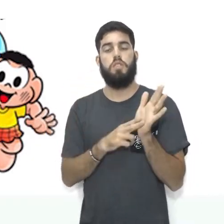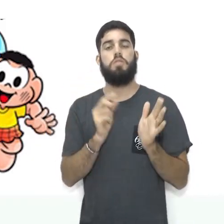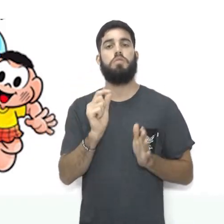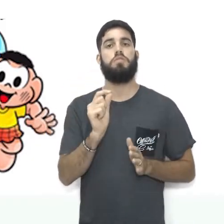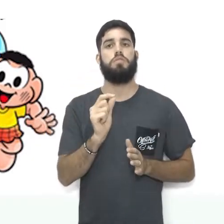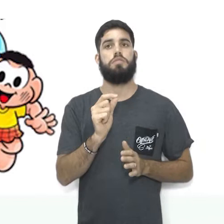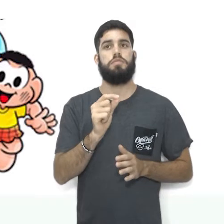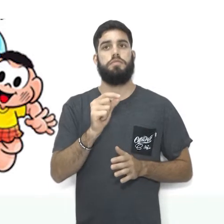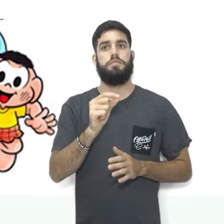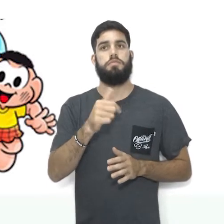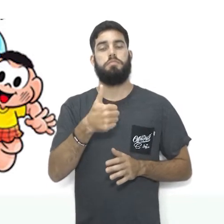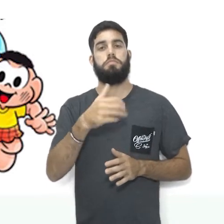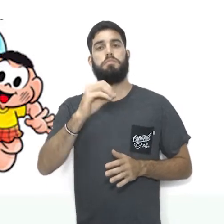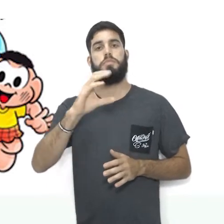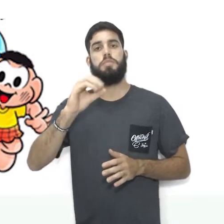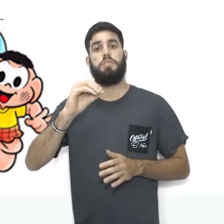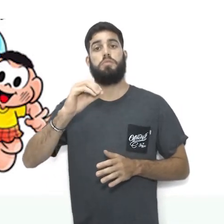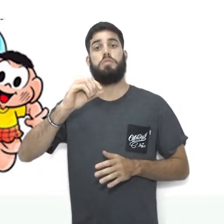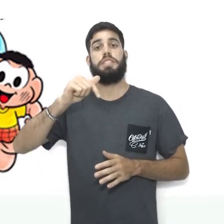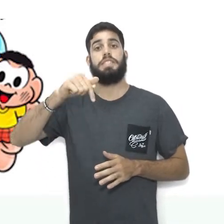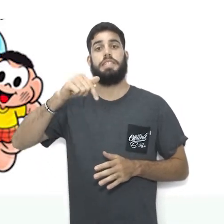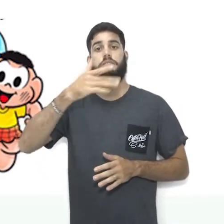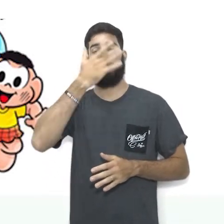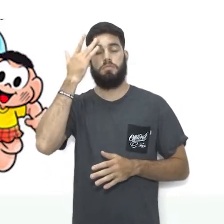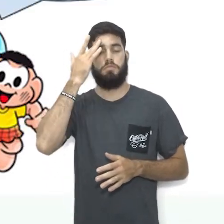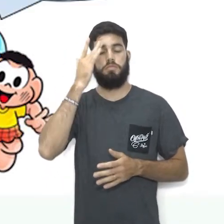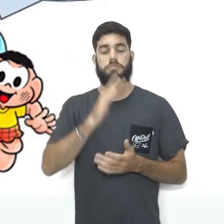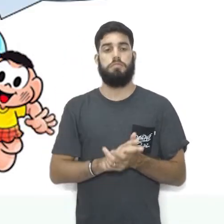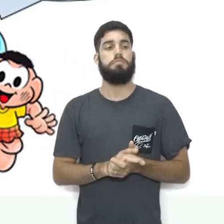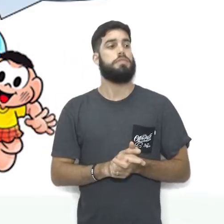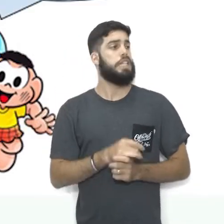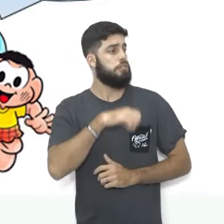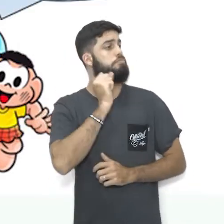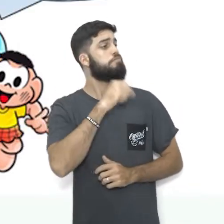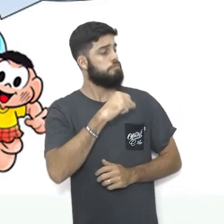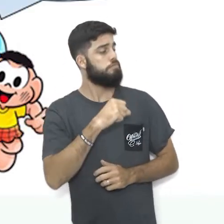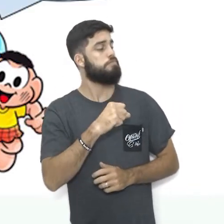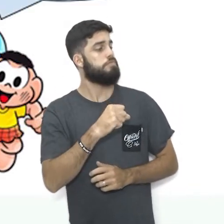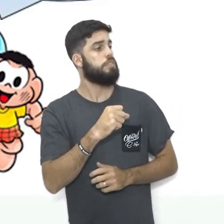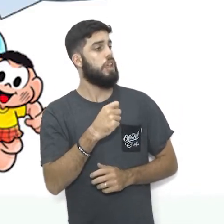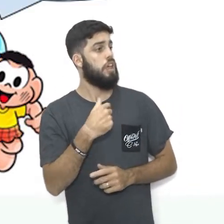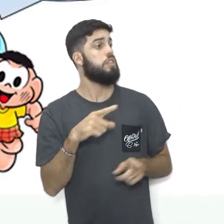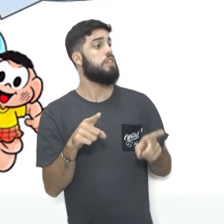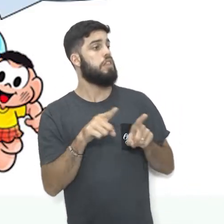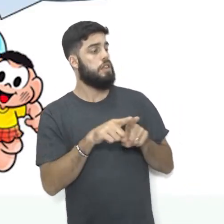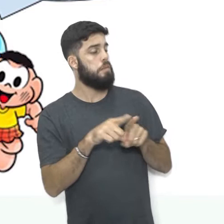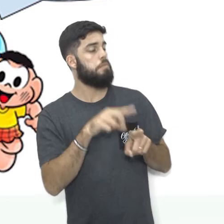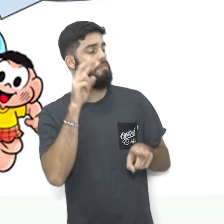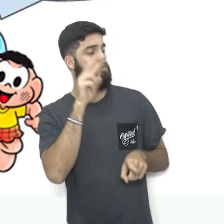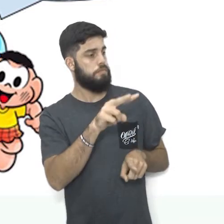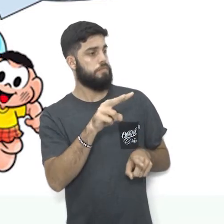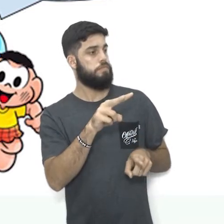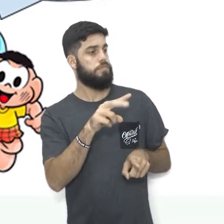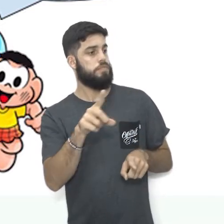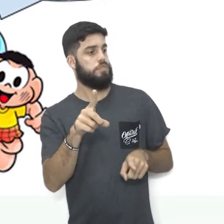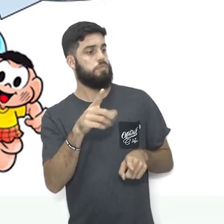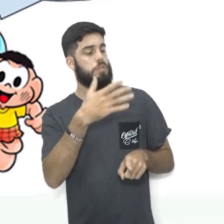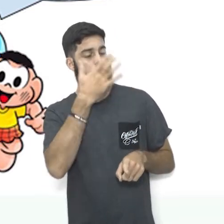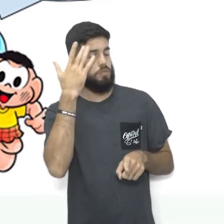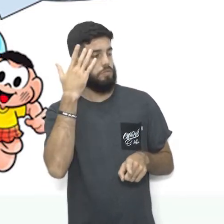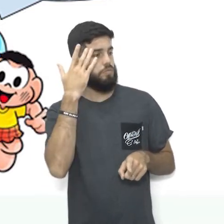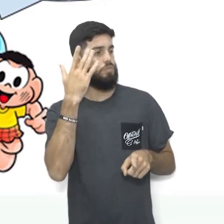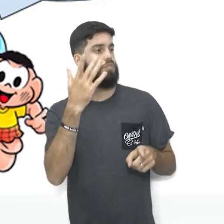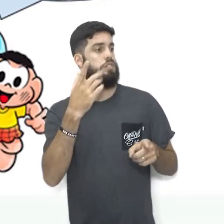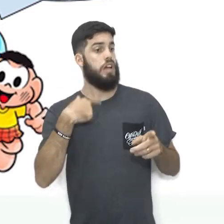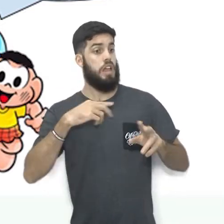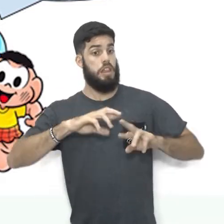1.007 pessoas? Desse modo, o Cascão responde: sim, Mônica, vi também que a diferença de casos recuperados e confirmados